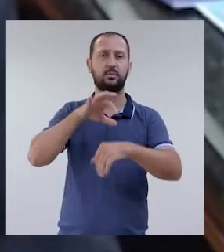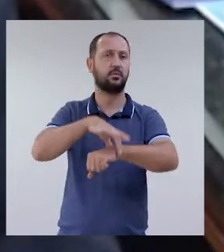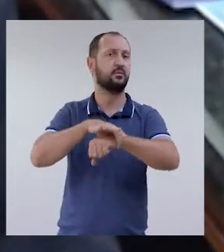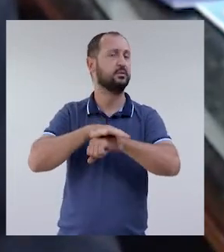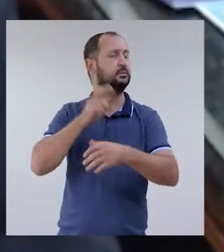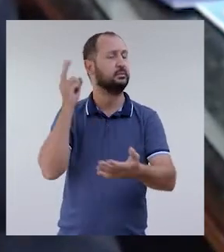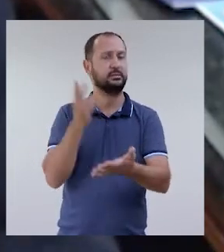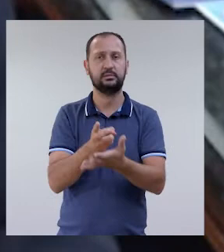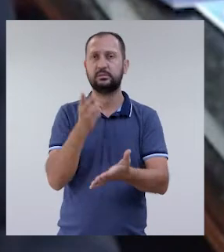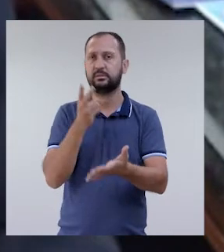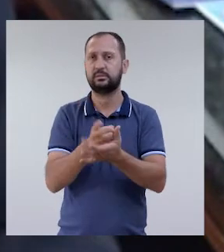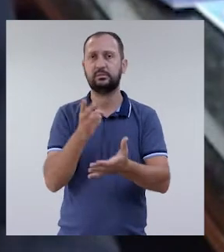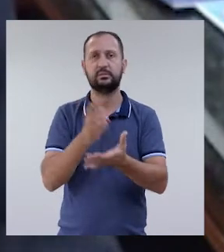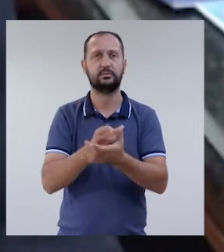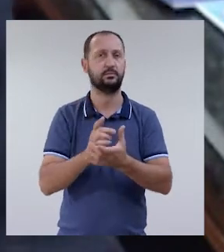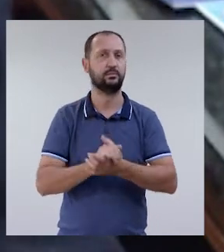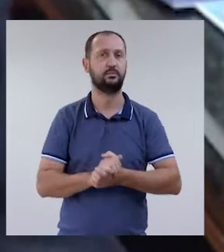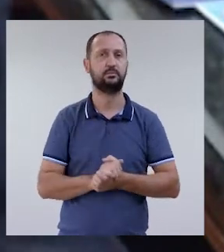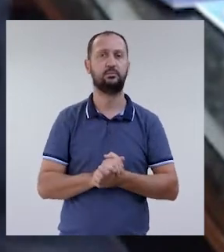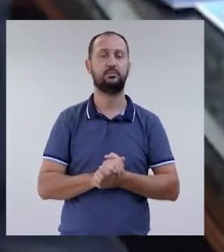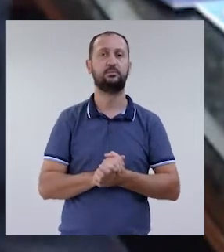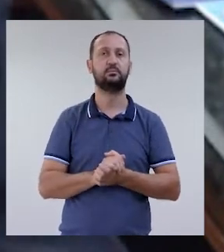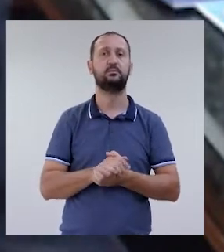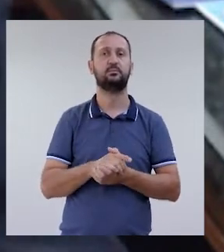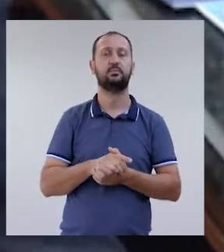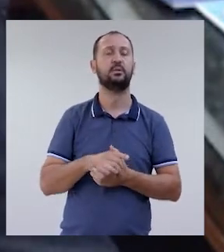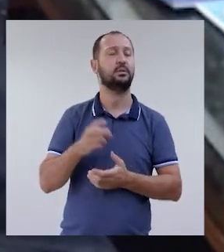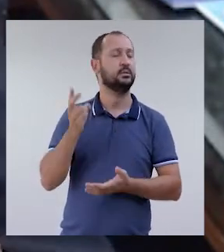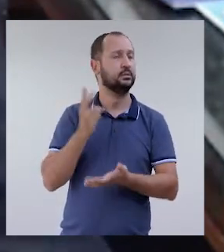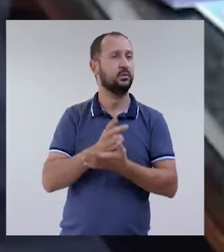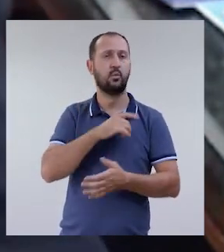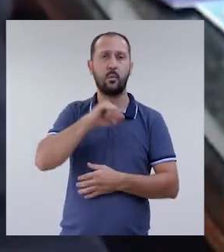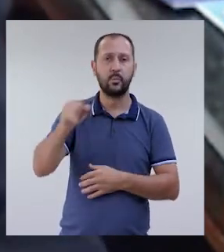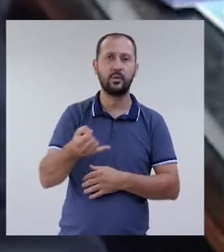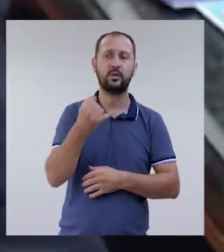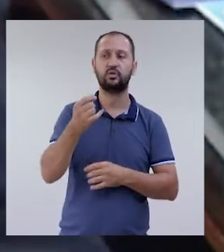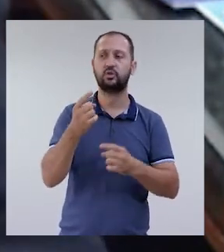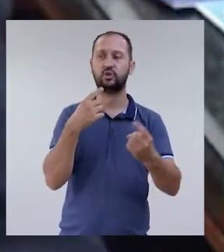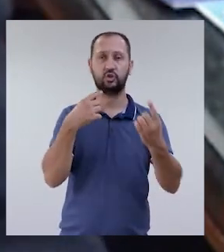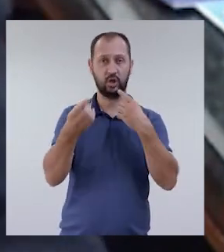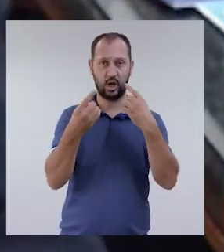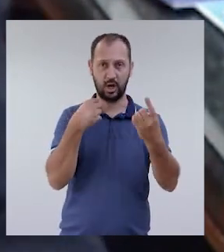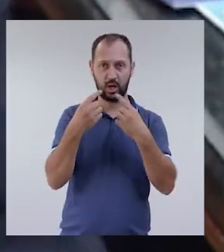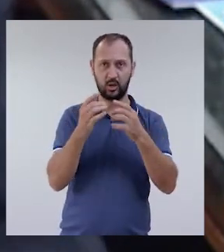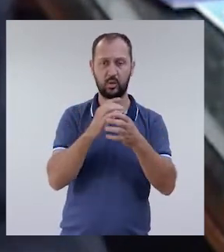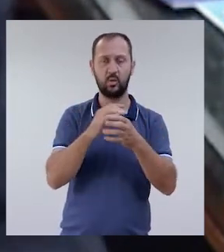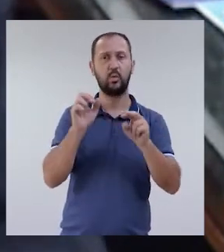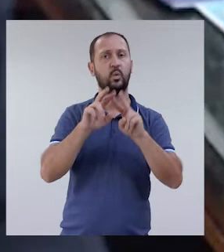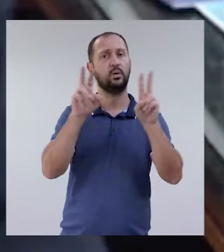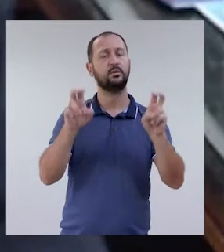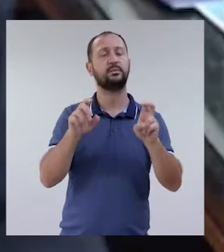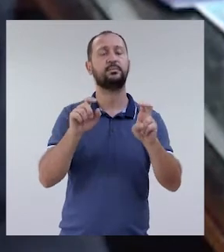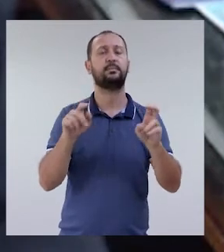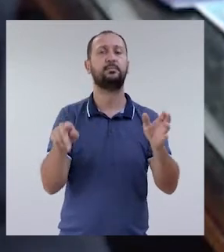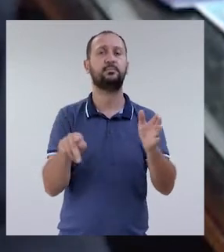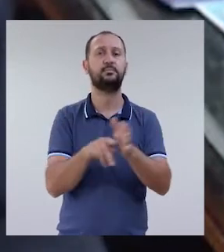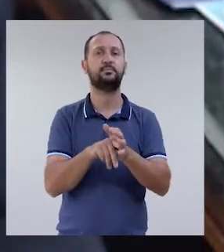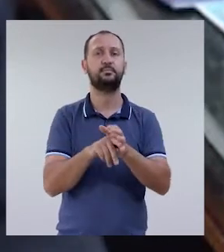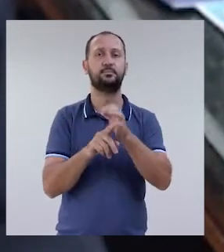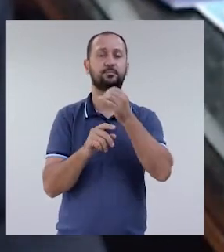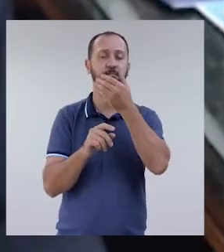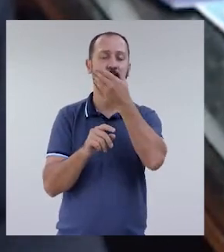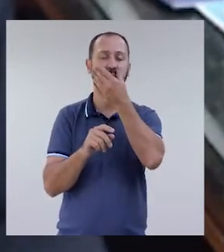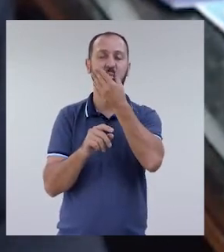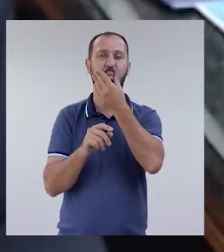Público e a Defensoria Pública, né? Com ampla oportunidade de diálogo, né, a respeito aí